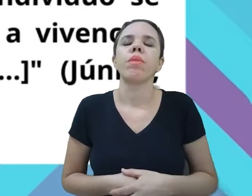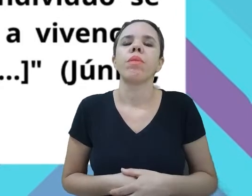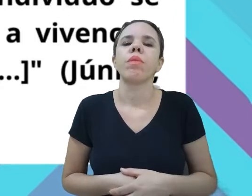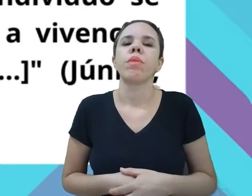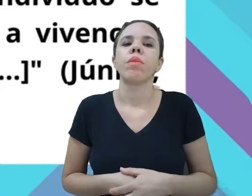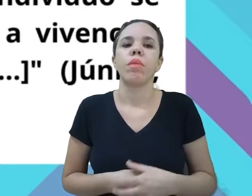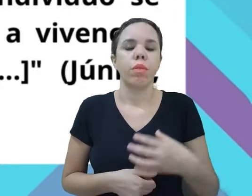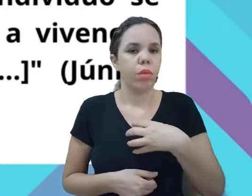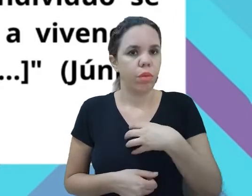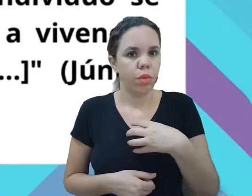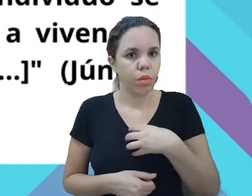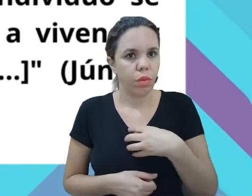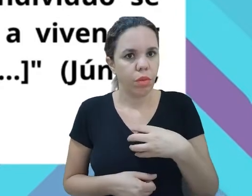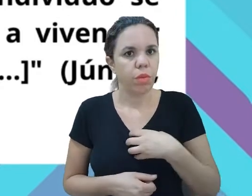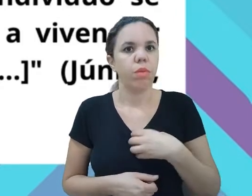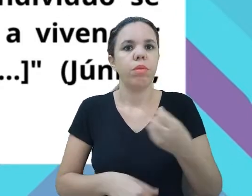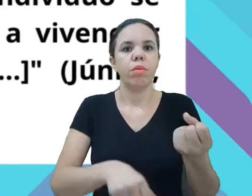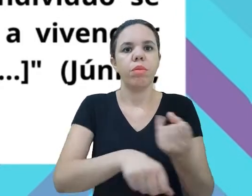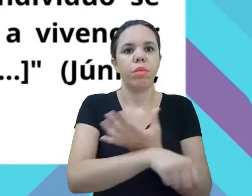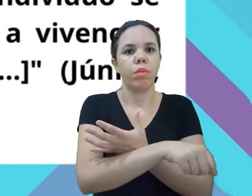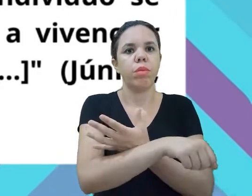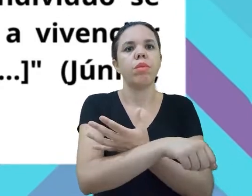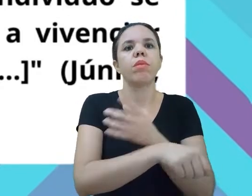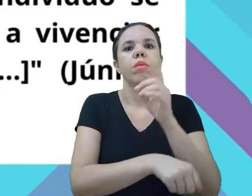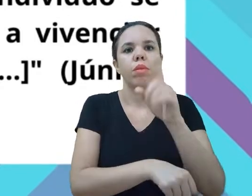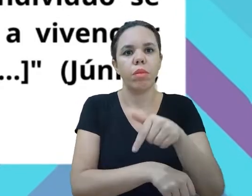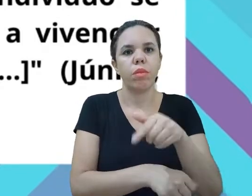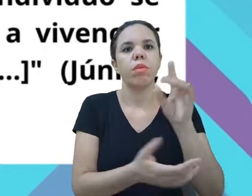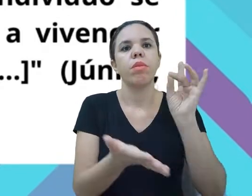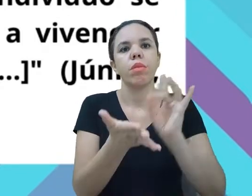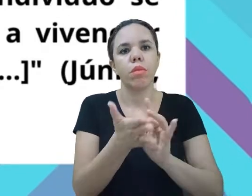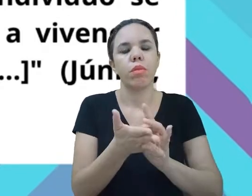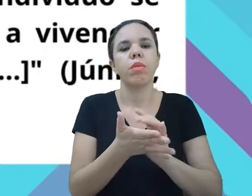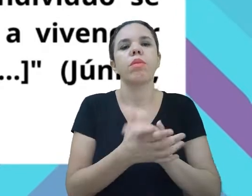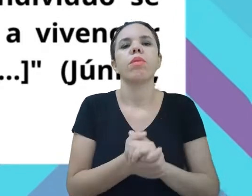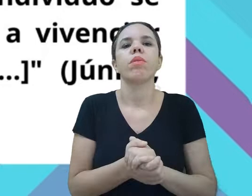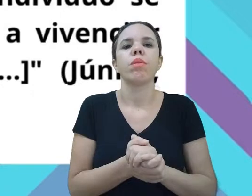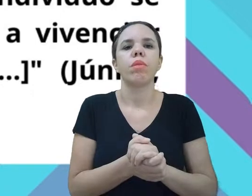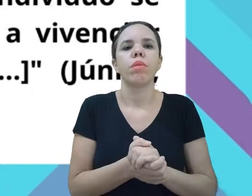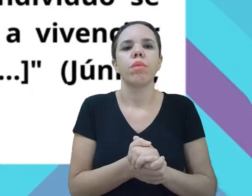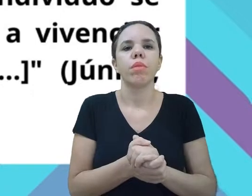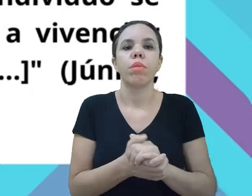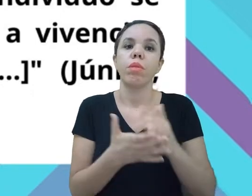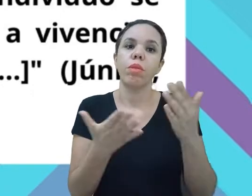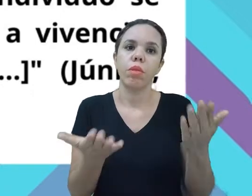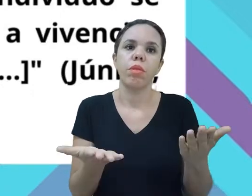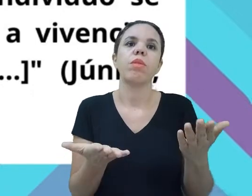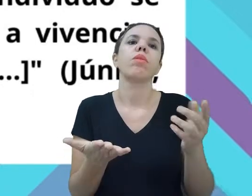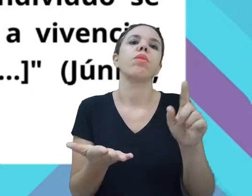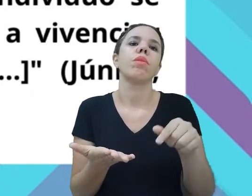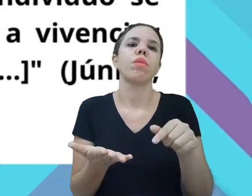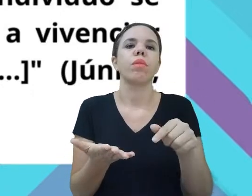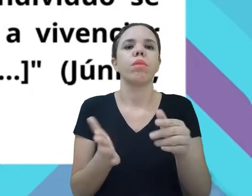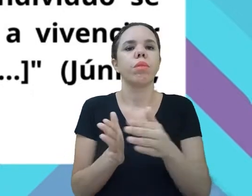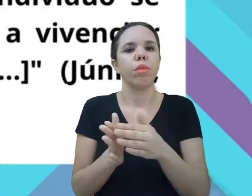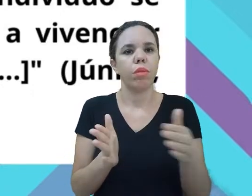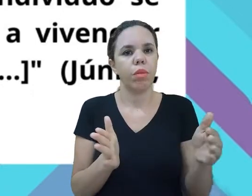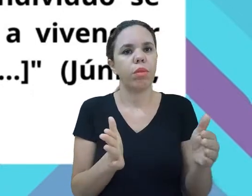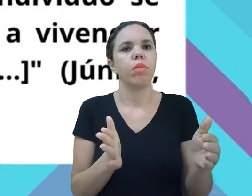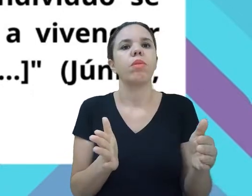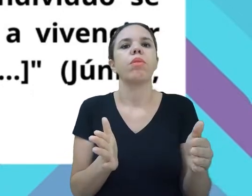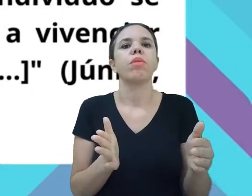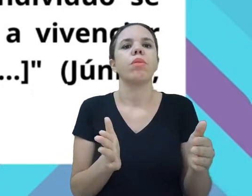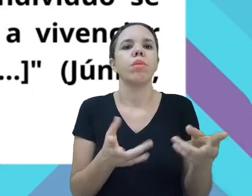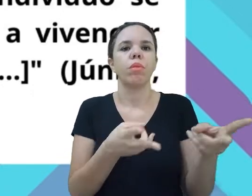que esses sentimentos, essas emoções, eles se configuram dessa forma. Eles se configuram